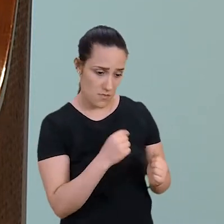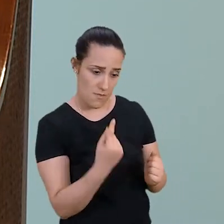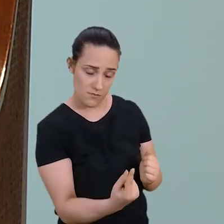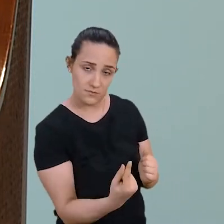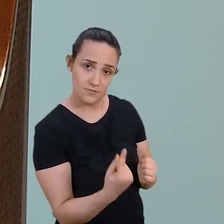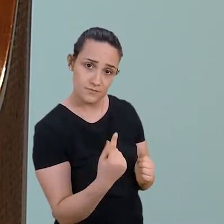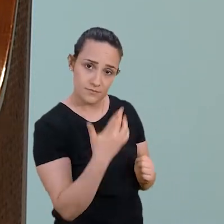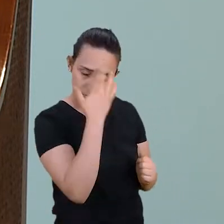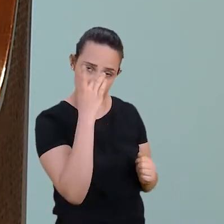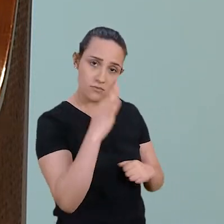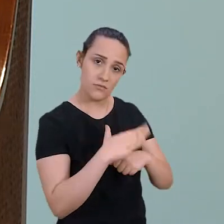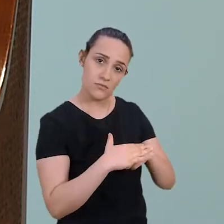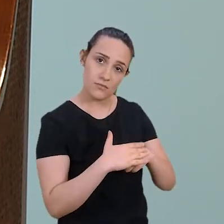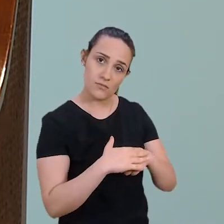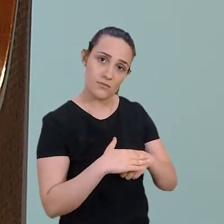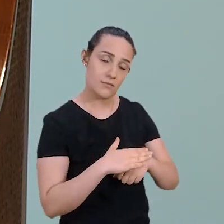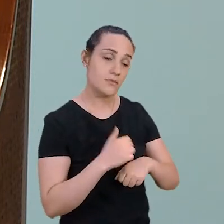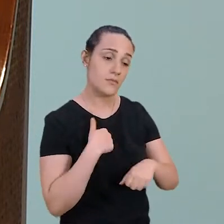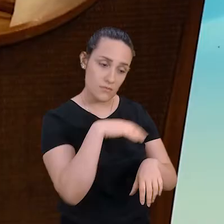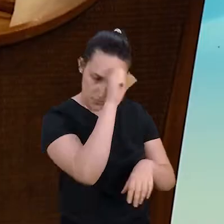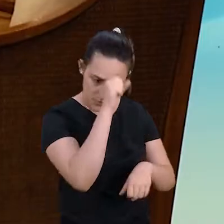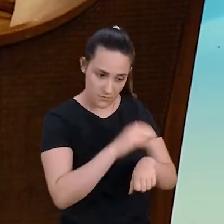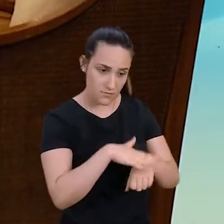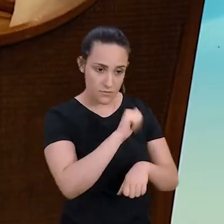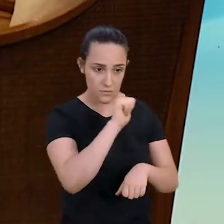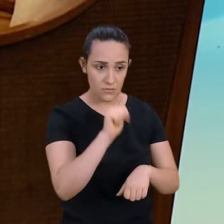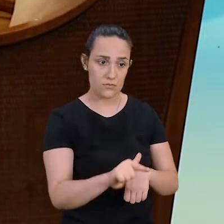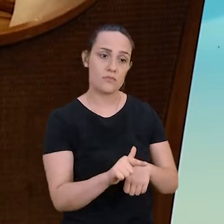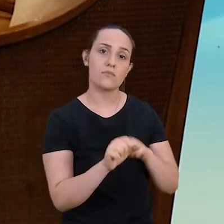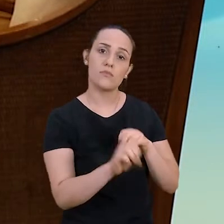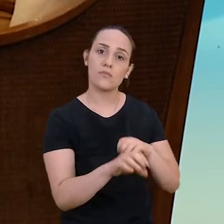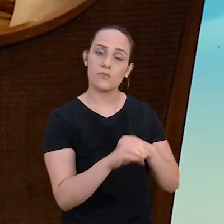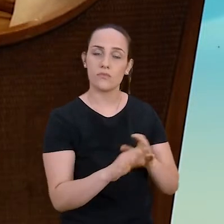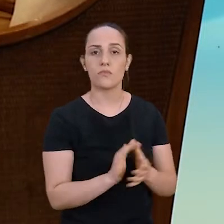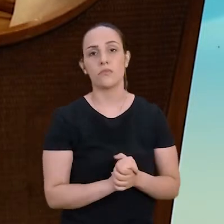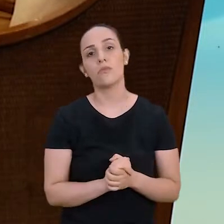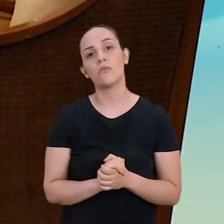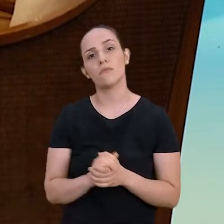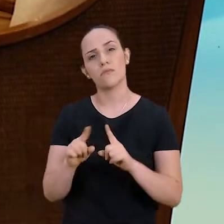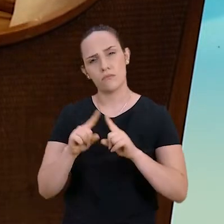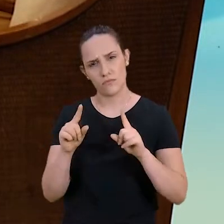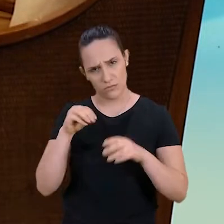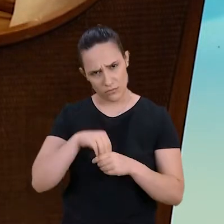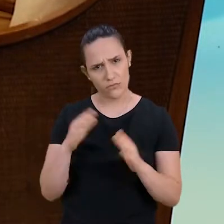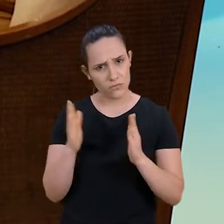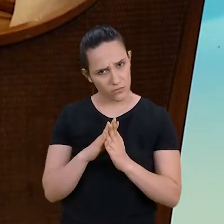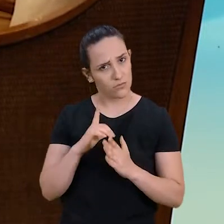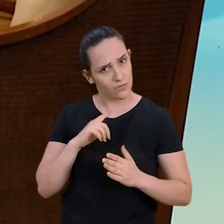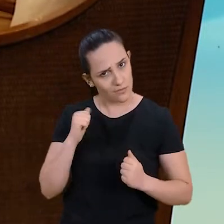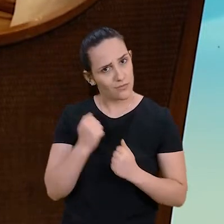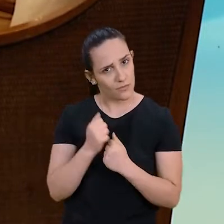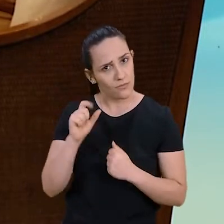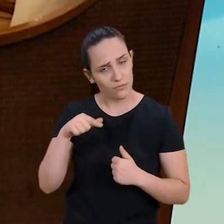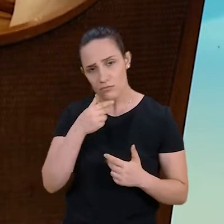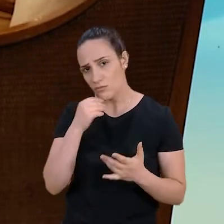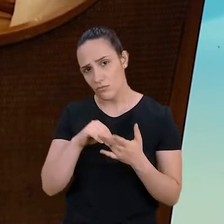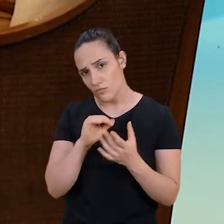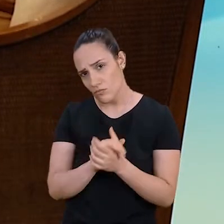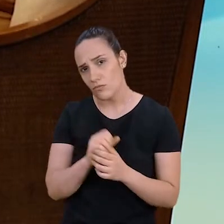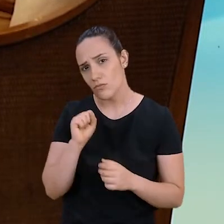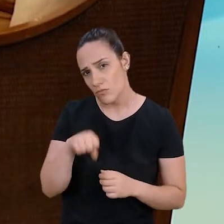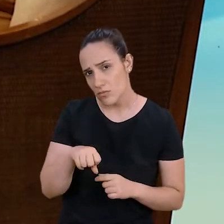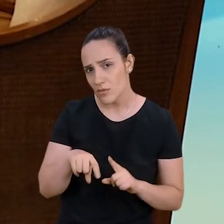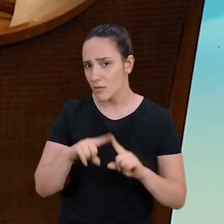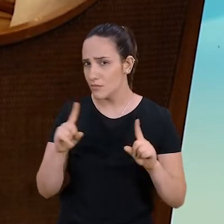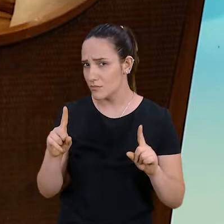com certeza foi muito mais do que o que eu ensinei para ele. Bom, e dentro de casa vocês têm esse apoio familiar dos maridos, mas